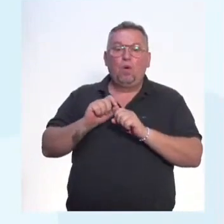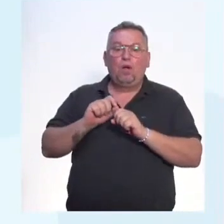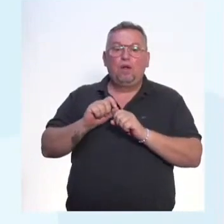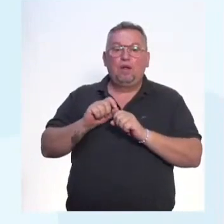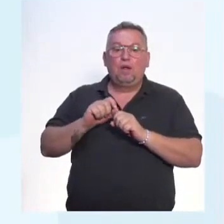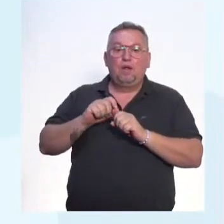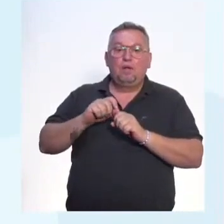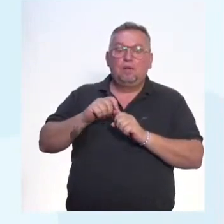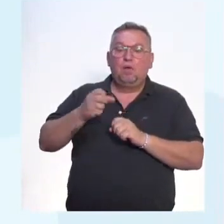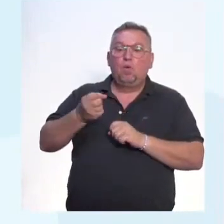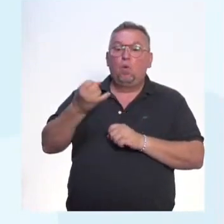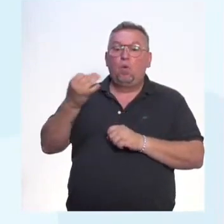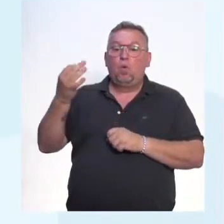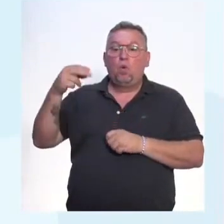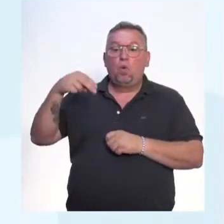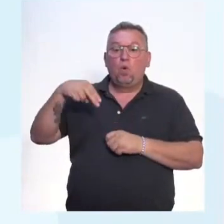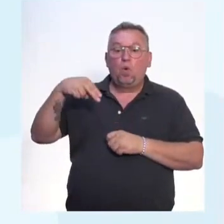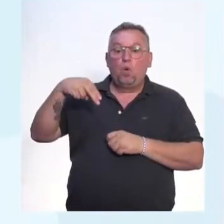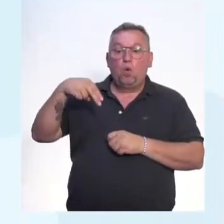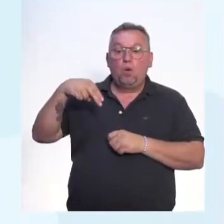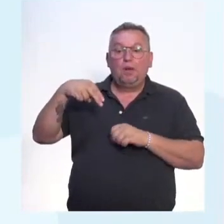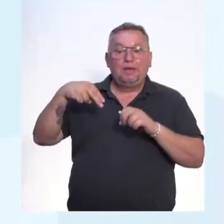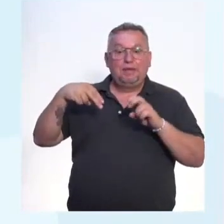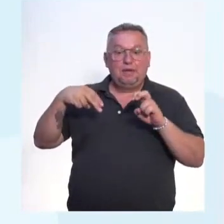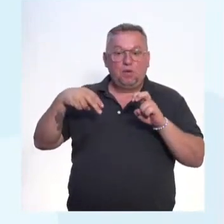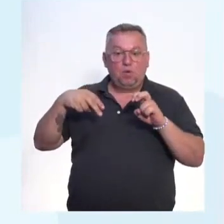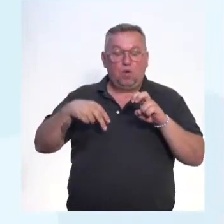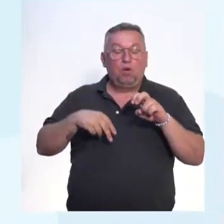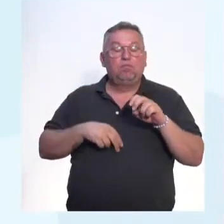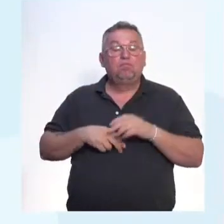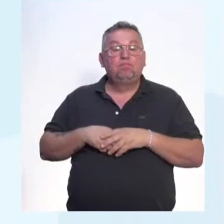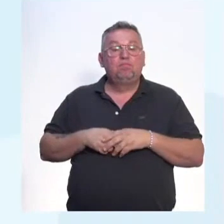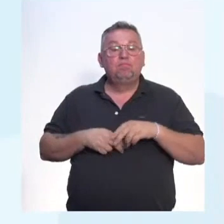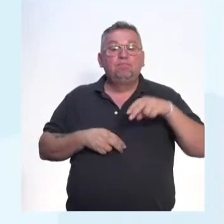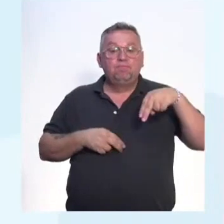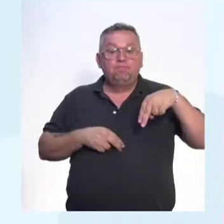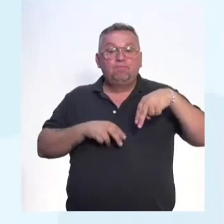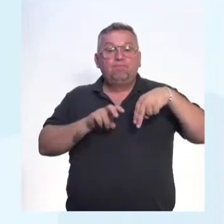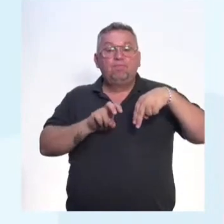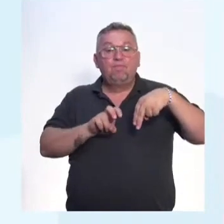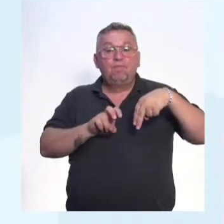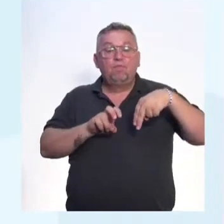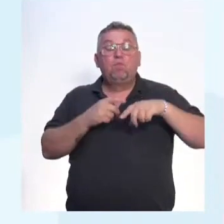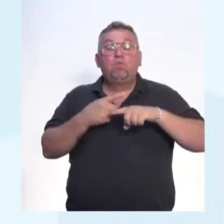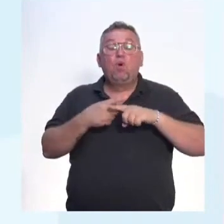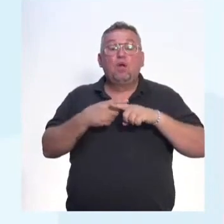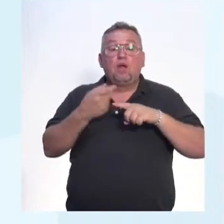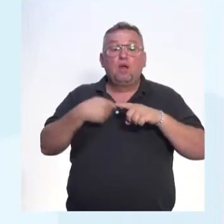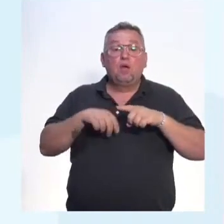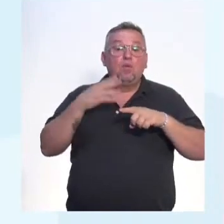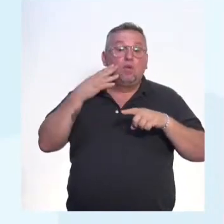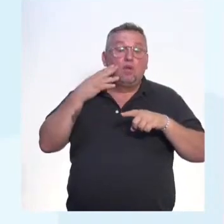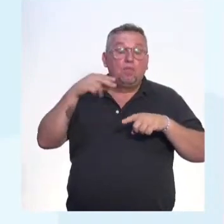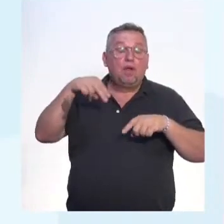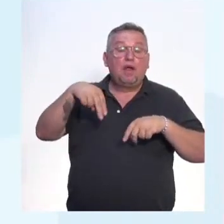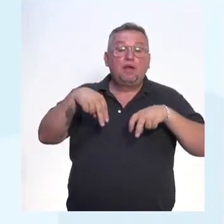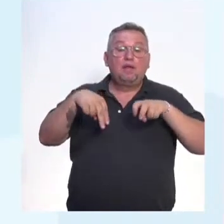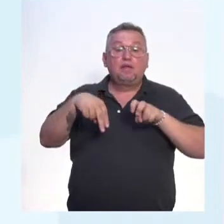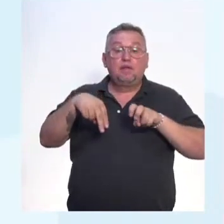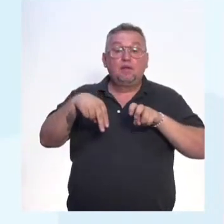total de elementos são 5. Por que eu preciso saber disso? Para saber o total